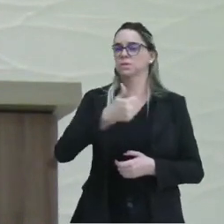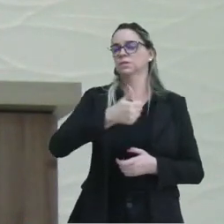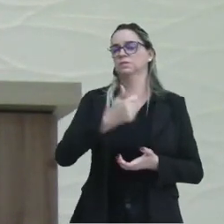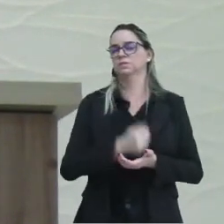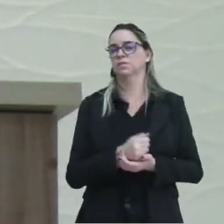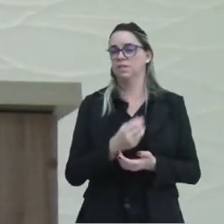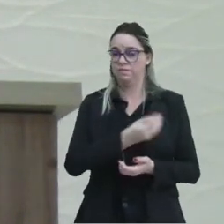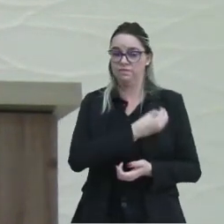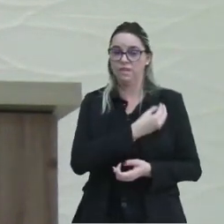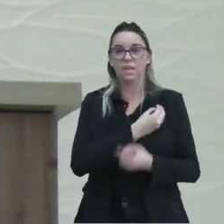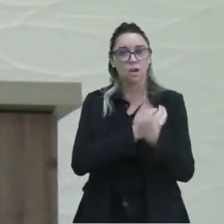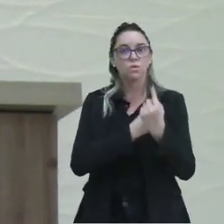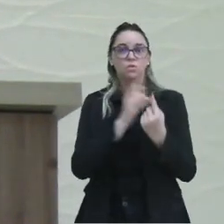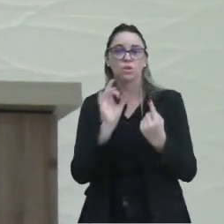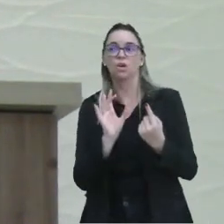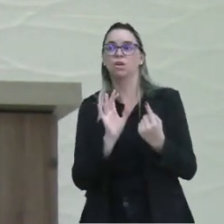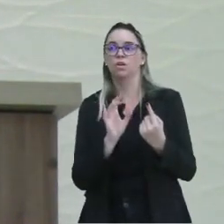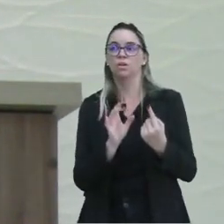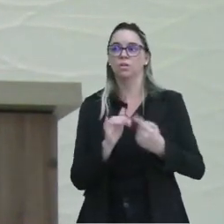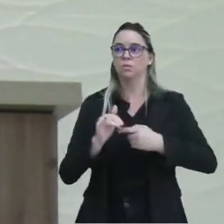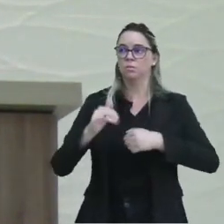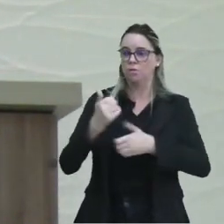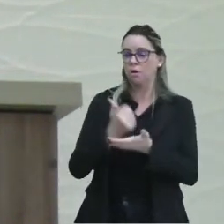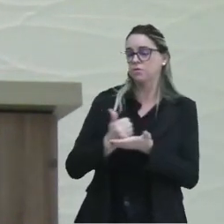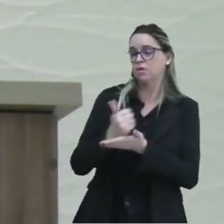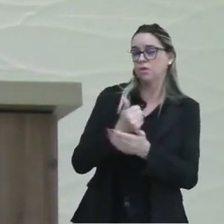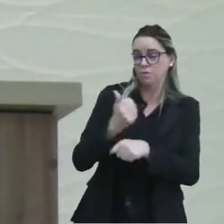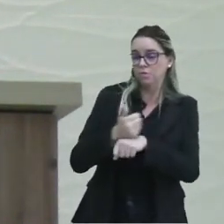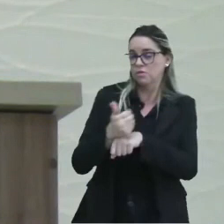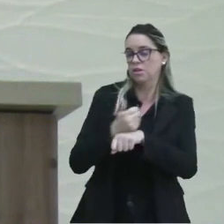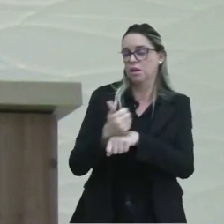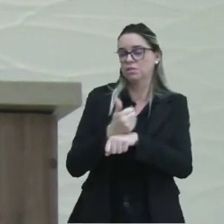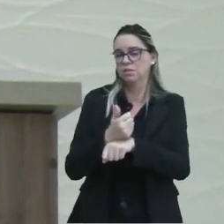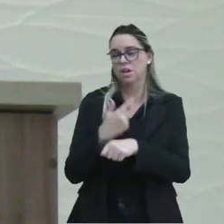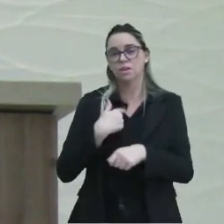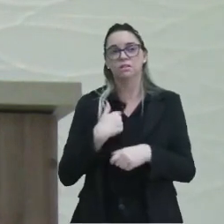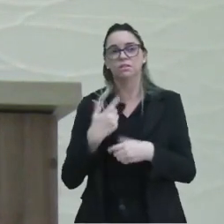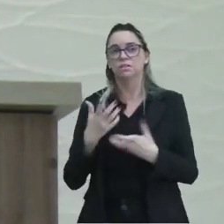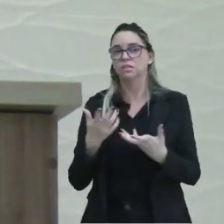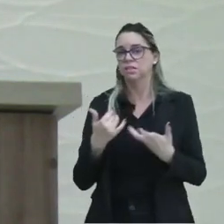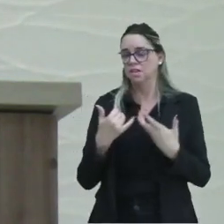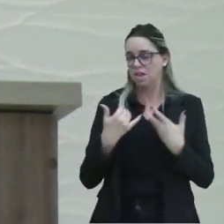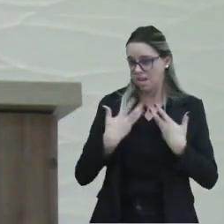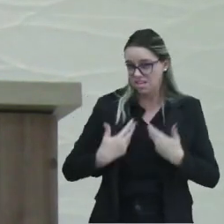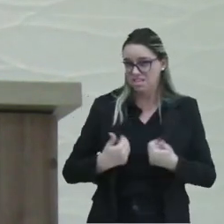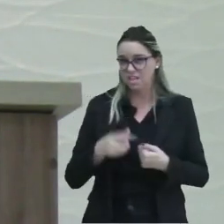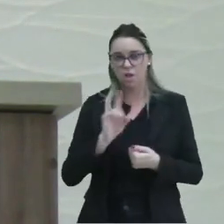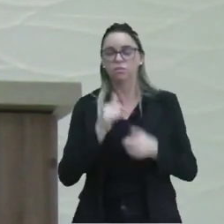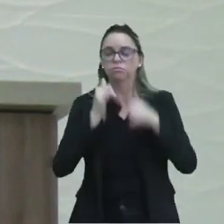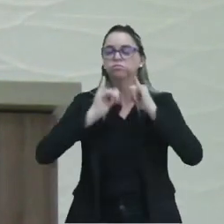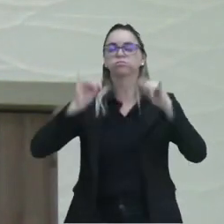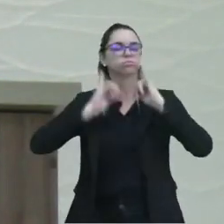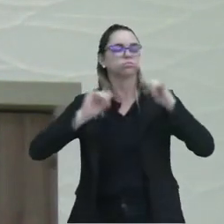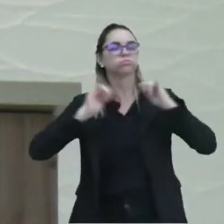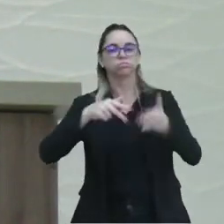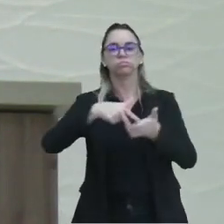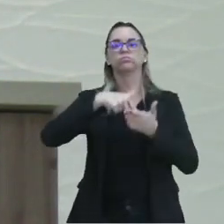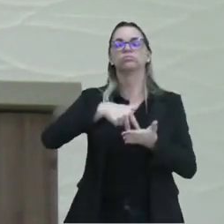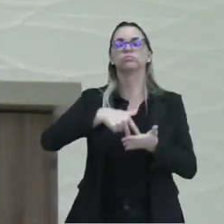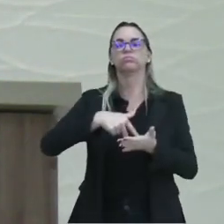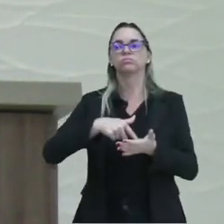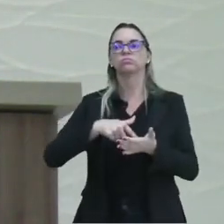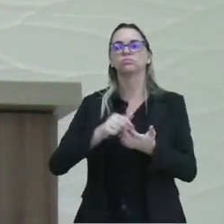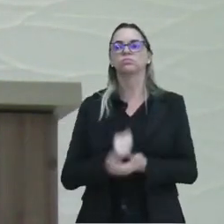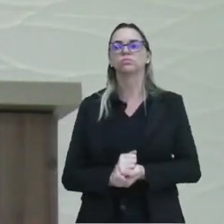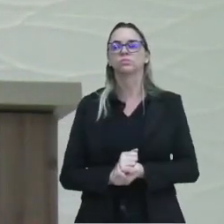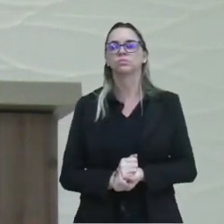só, em prol desses profissionais que, não canso de dizer, que tanto eleva os índices educacionais do nosso município, que se